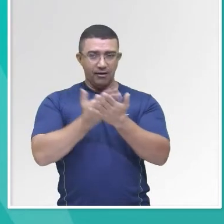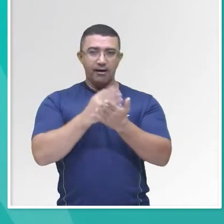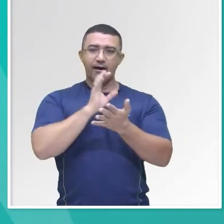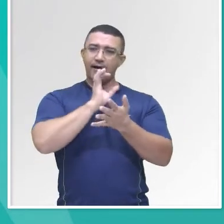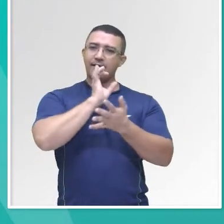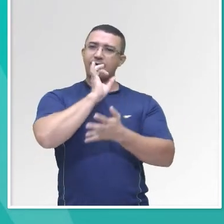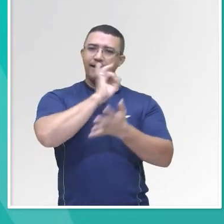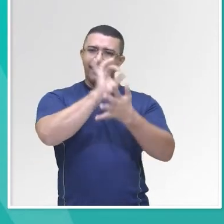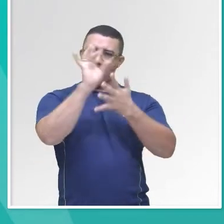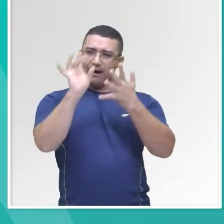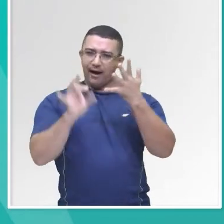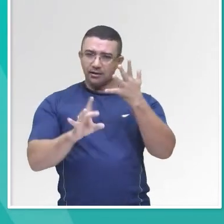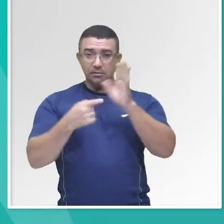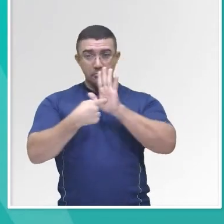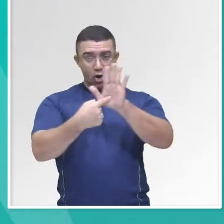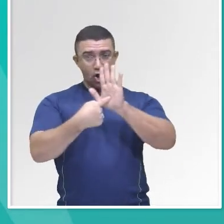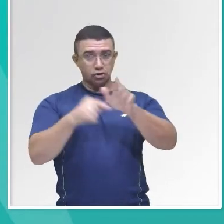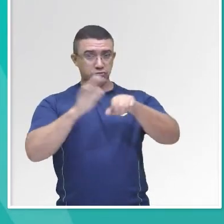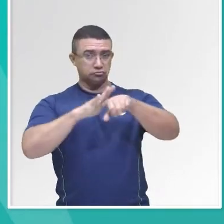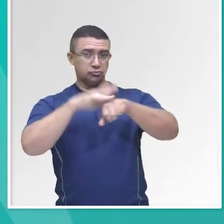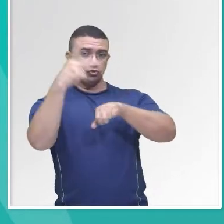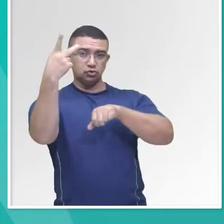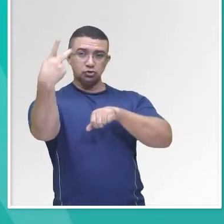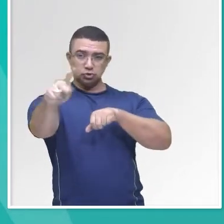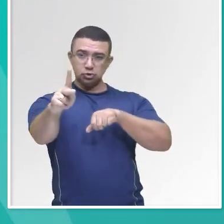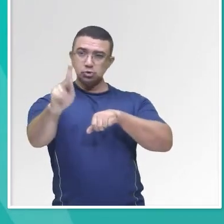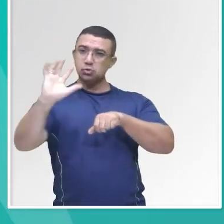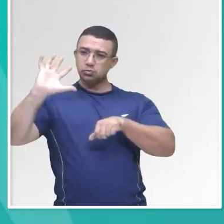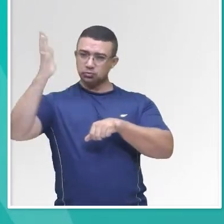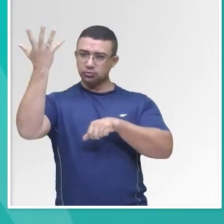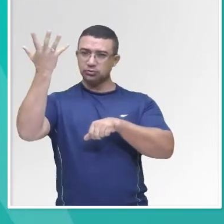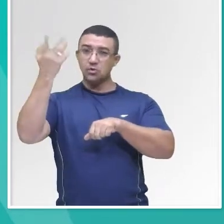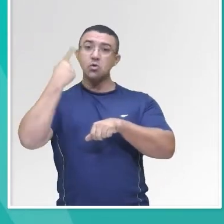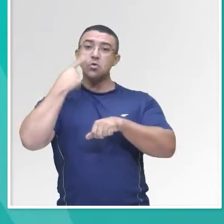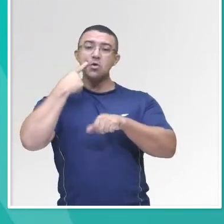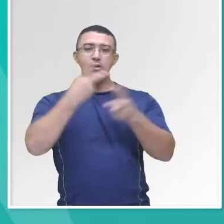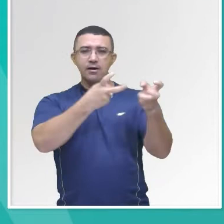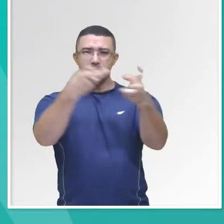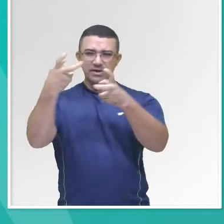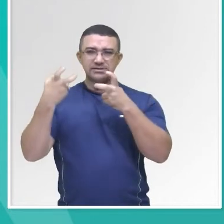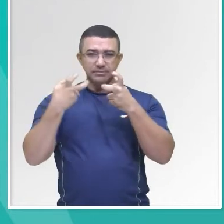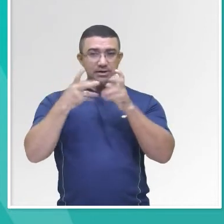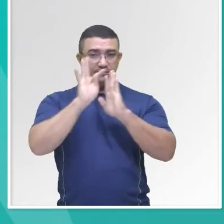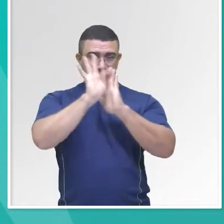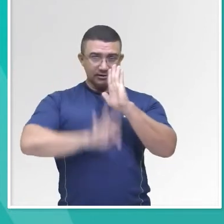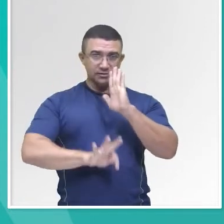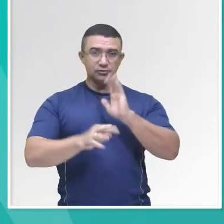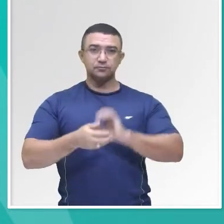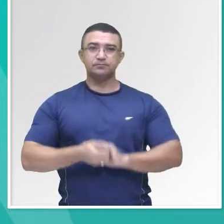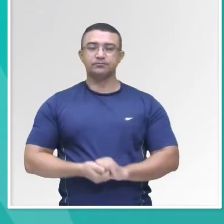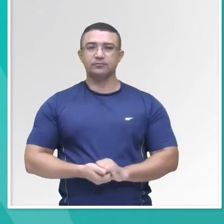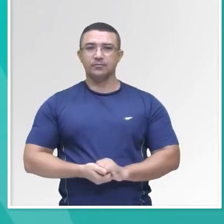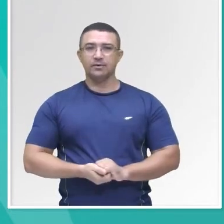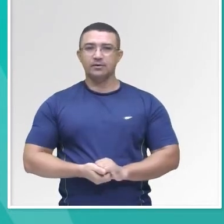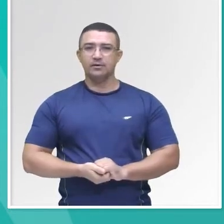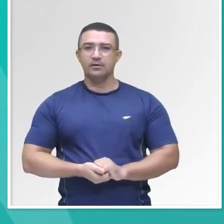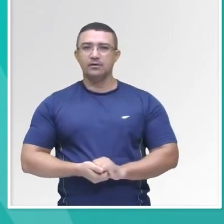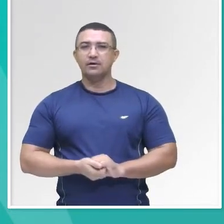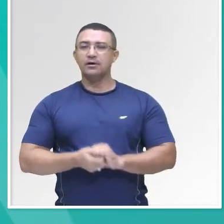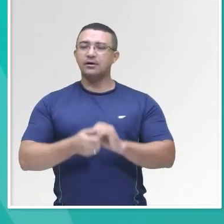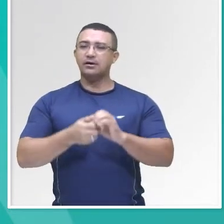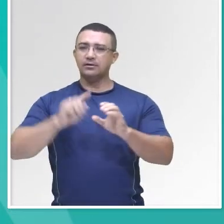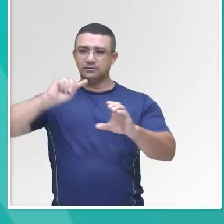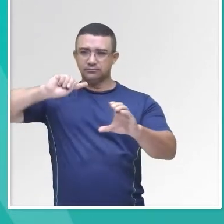indicando a sua circunstância, nós vamos agora identificar aí no texto o tamanduá. Vamos lá? O